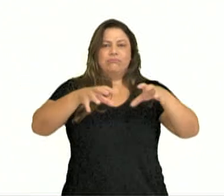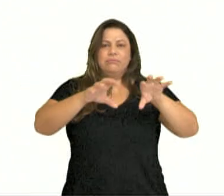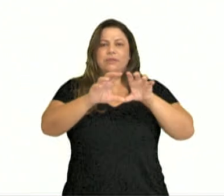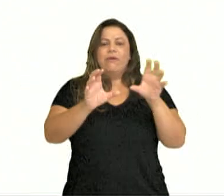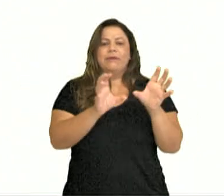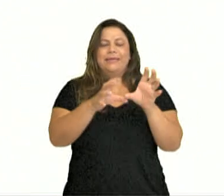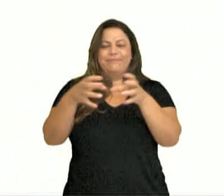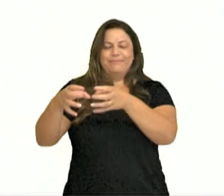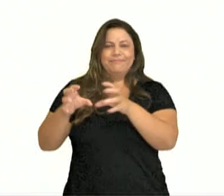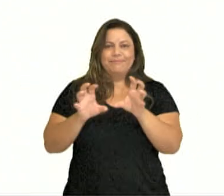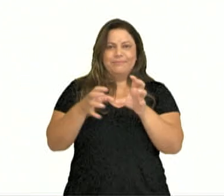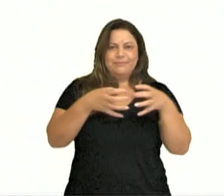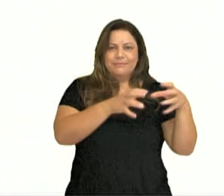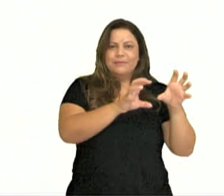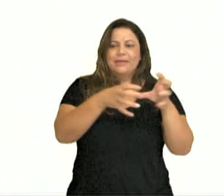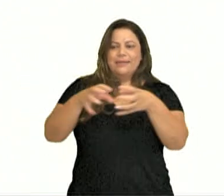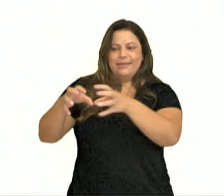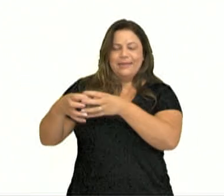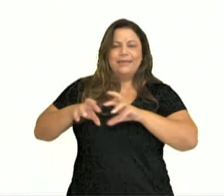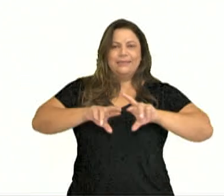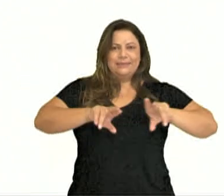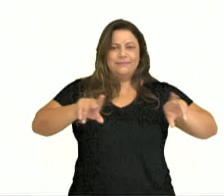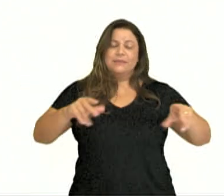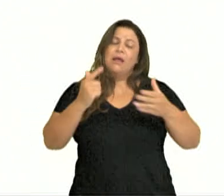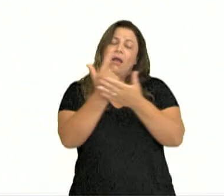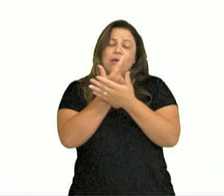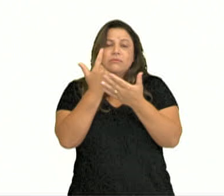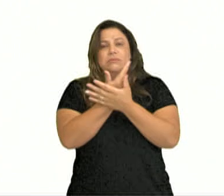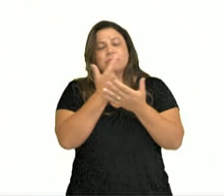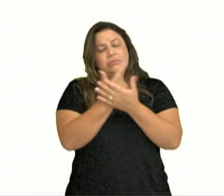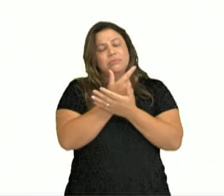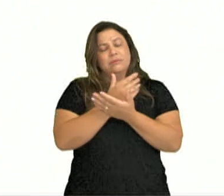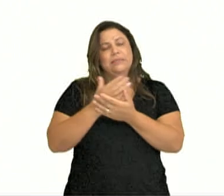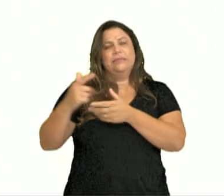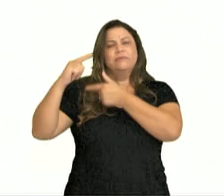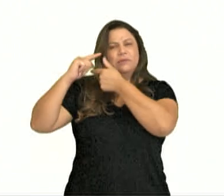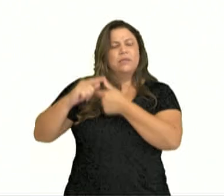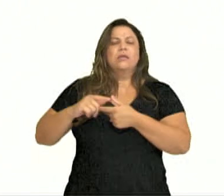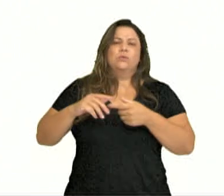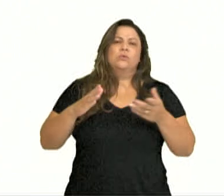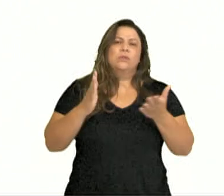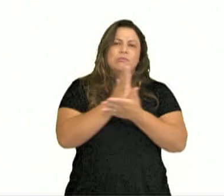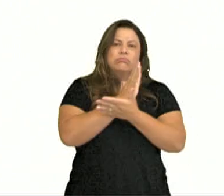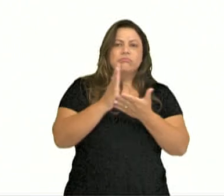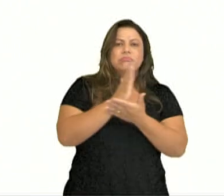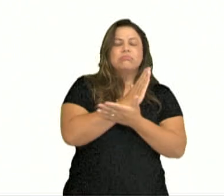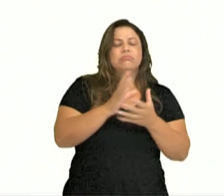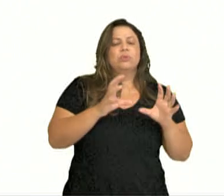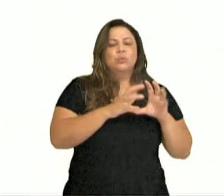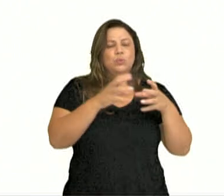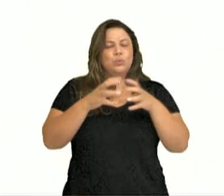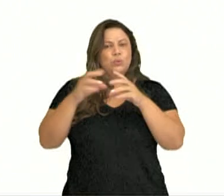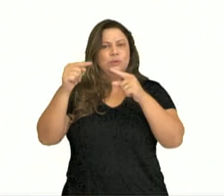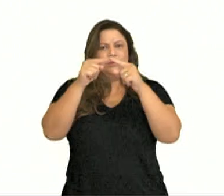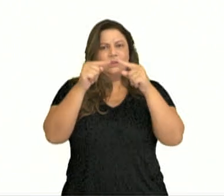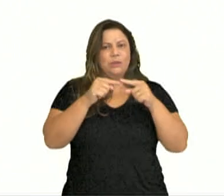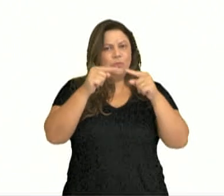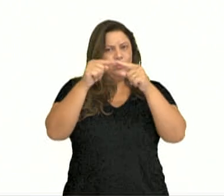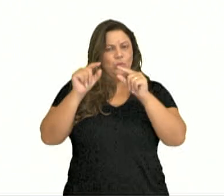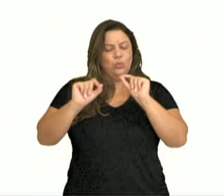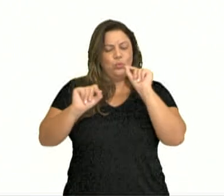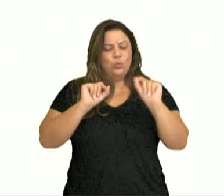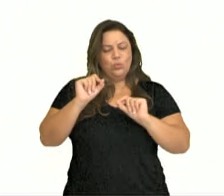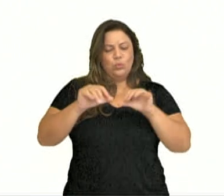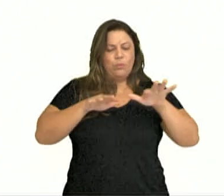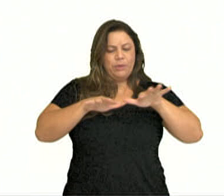Então, tradicionalmente, alguns livros ainda trazem a classificação desse grupo de acordo com o seu modo de